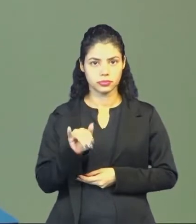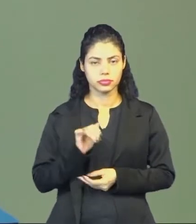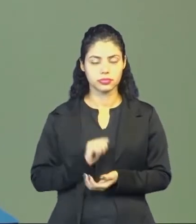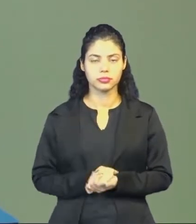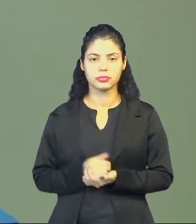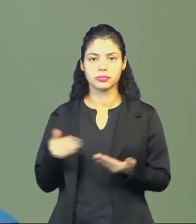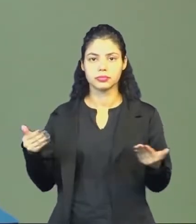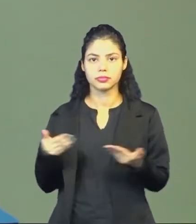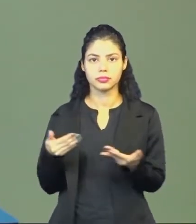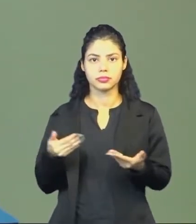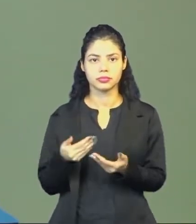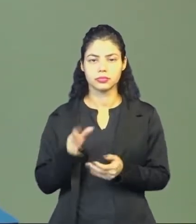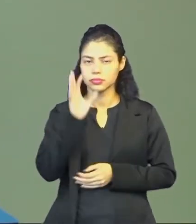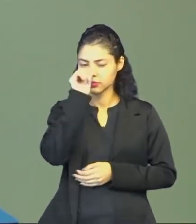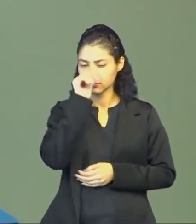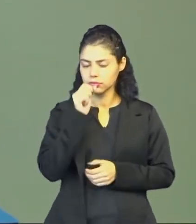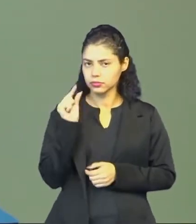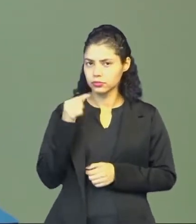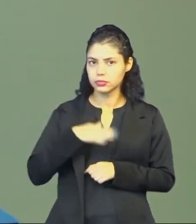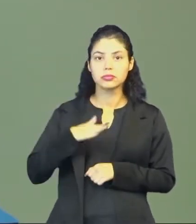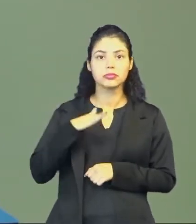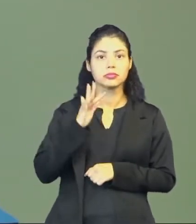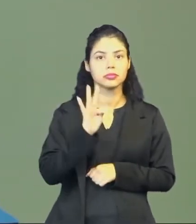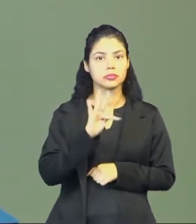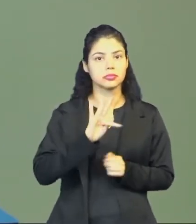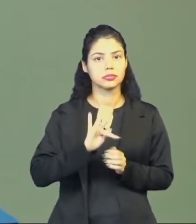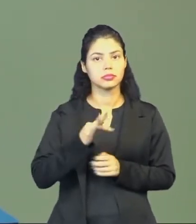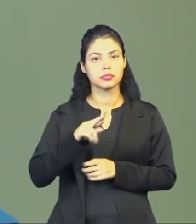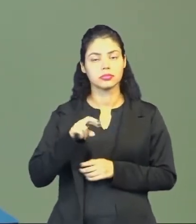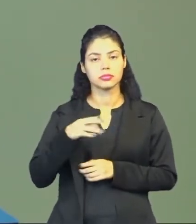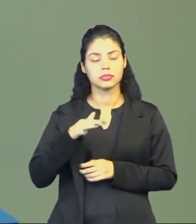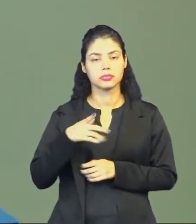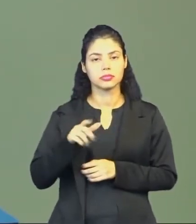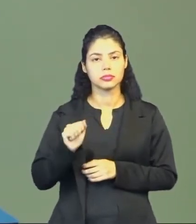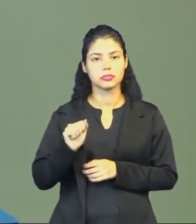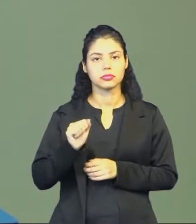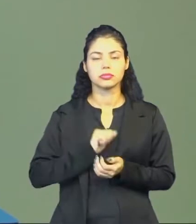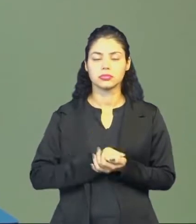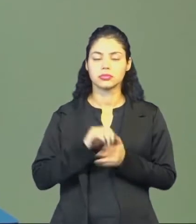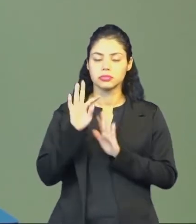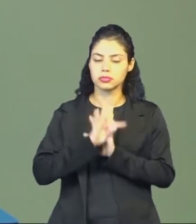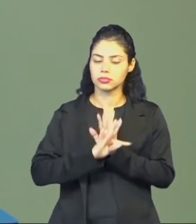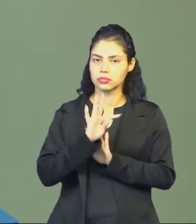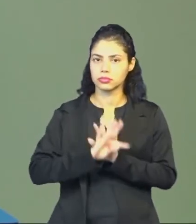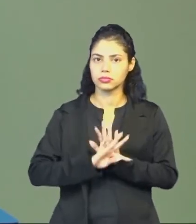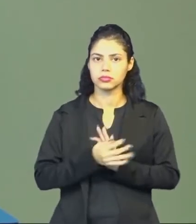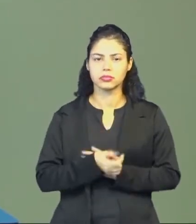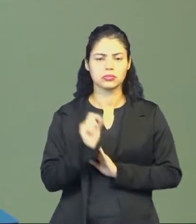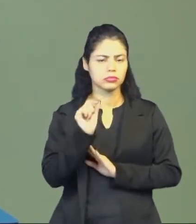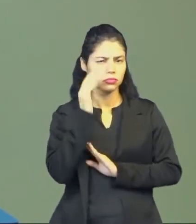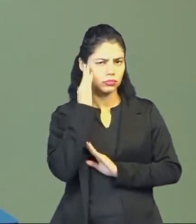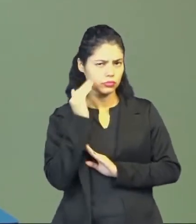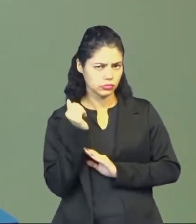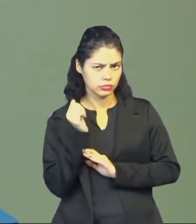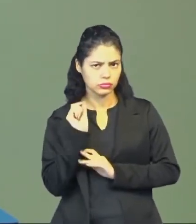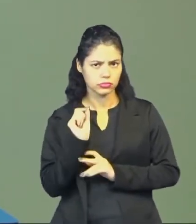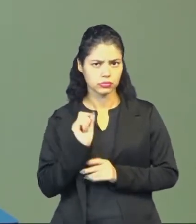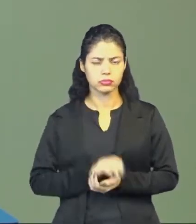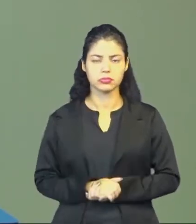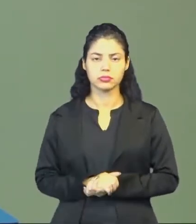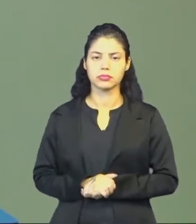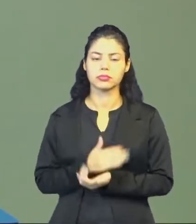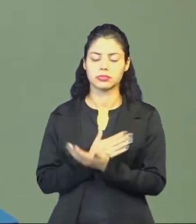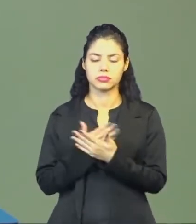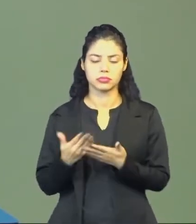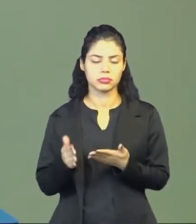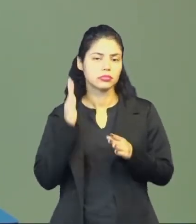hoje na nossa aula vamos aprender um pouco mais sobre função social dos textos. Você já ouviu falar um pouco sobre esse assunto? Para a gente